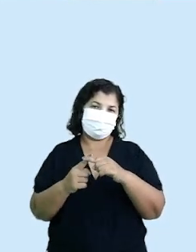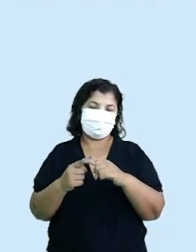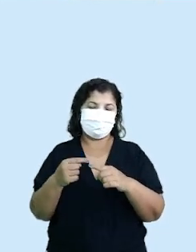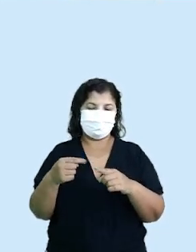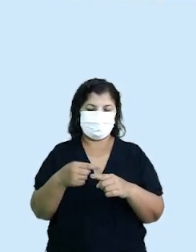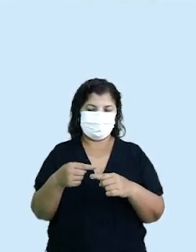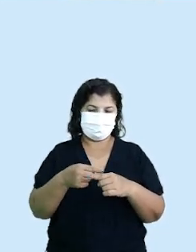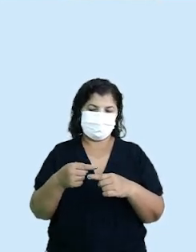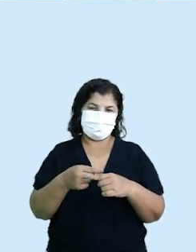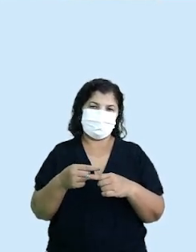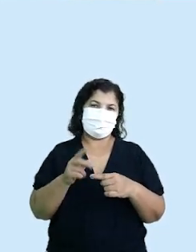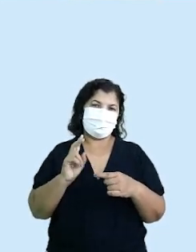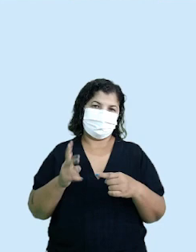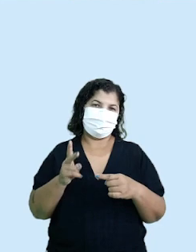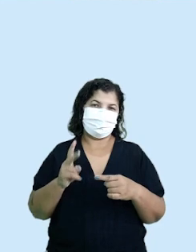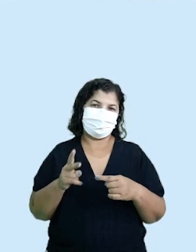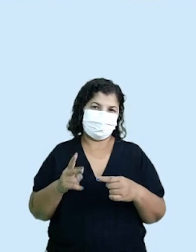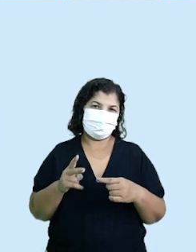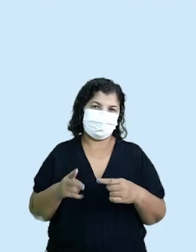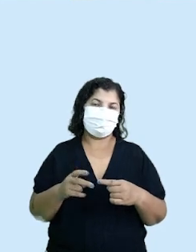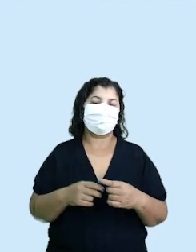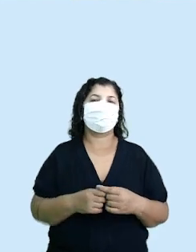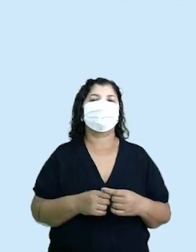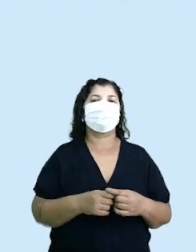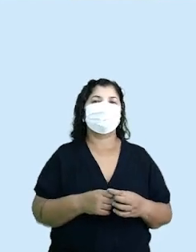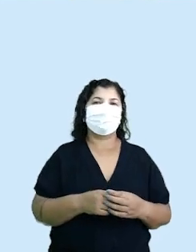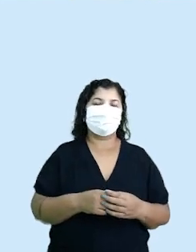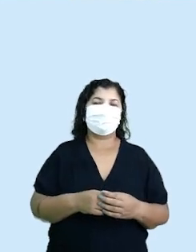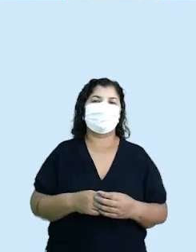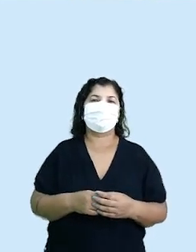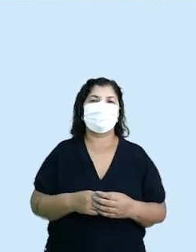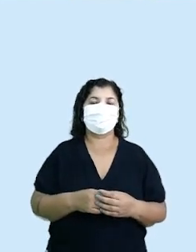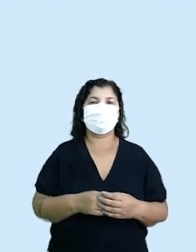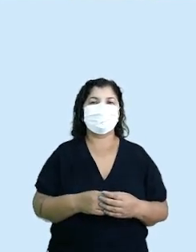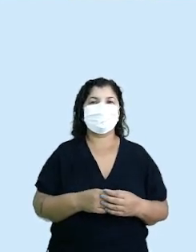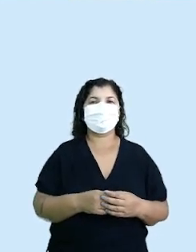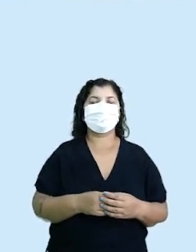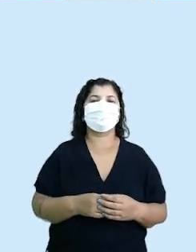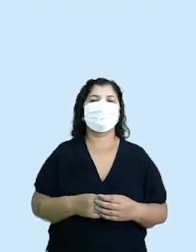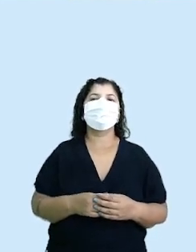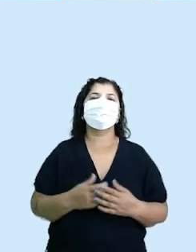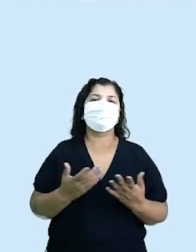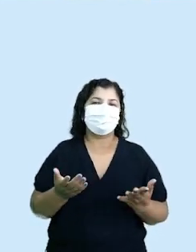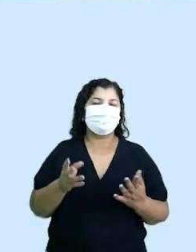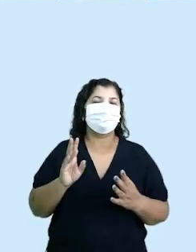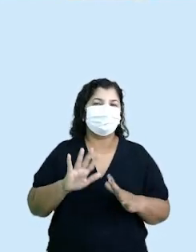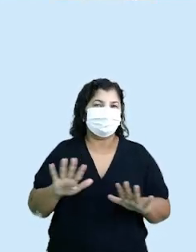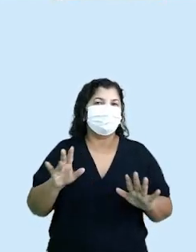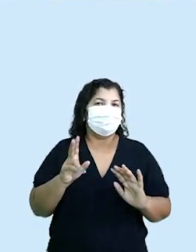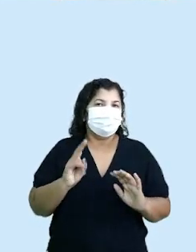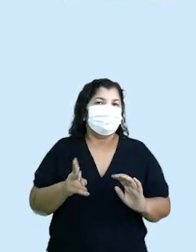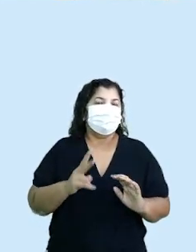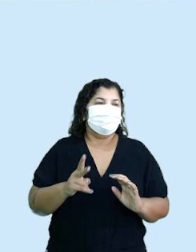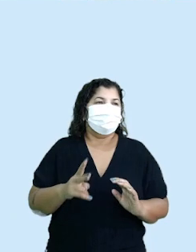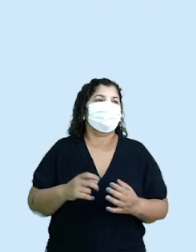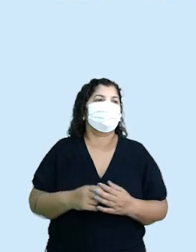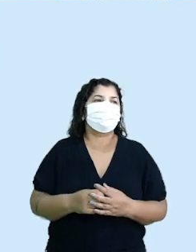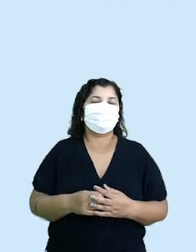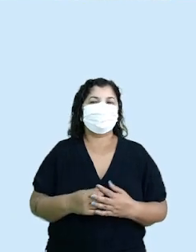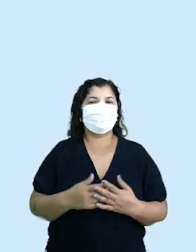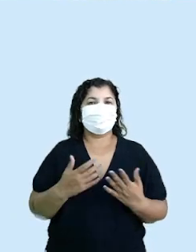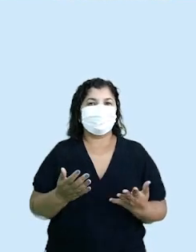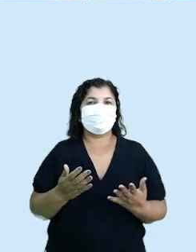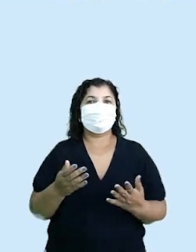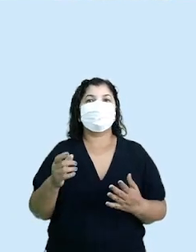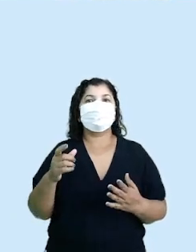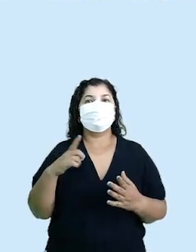polo negativo em direção ao polo positivo, tá certo? É sempre essa a sequência. O que é que nós temos aqui?